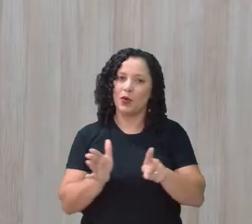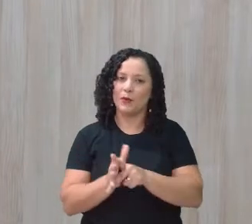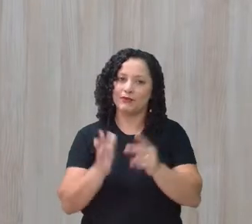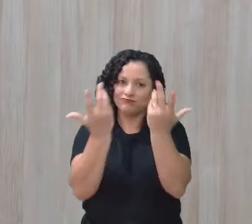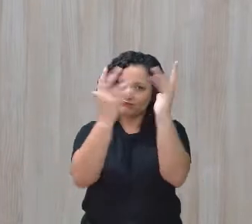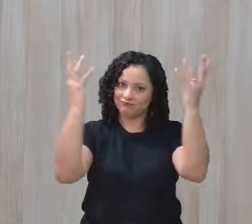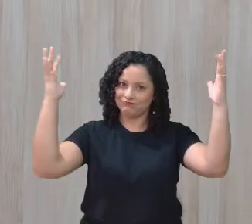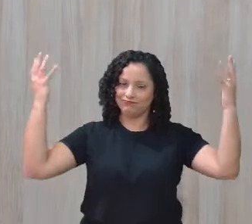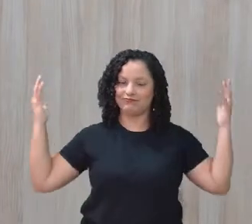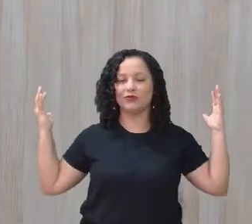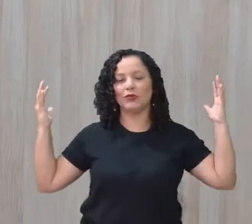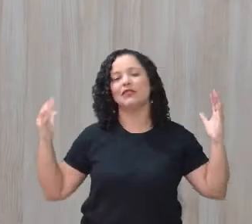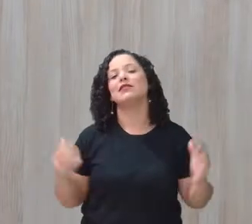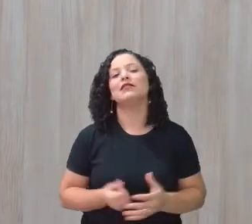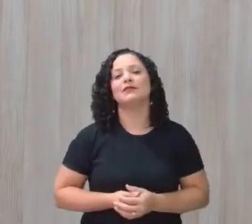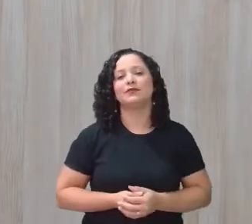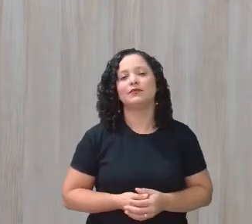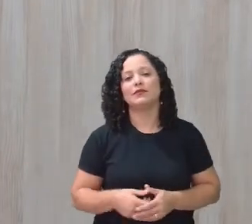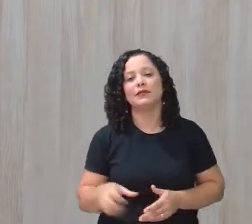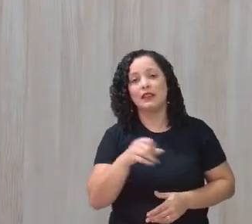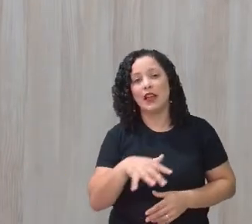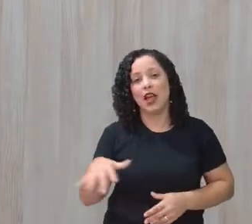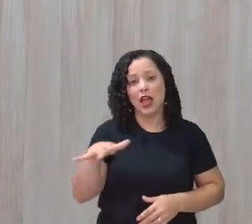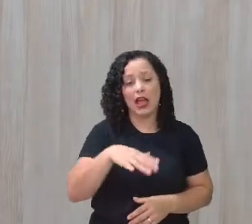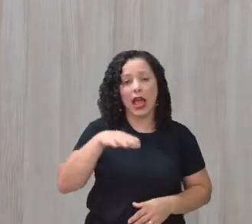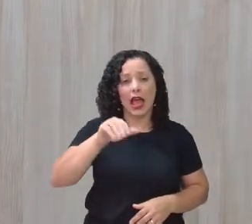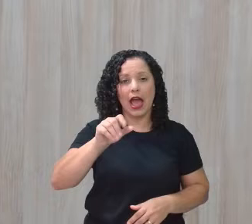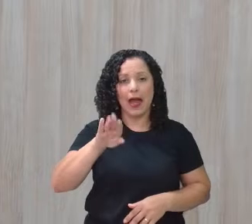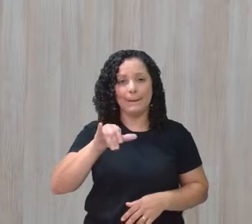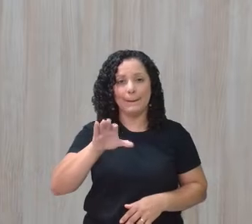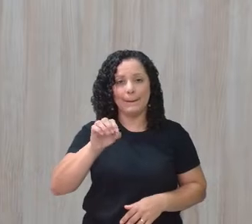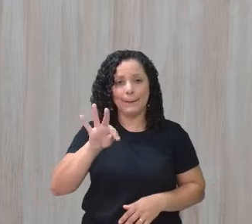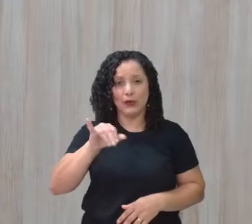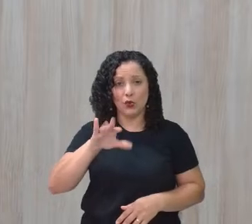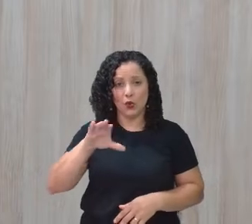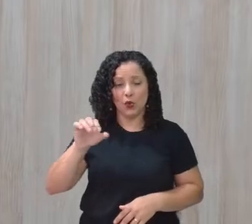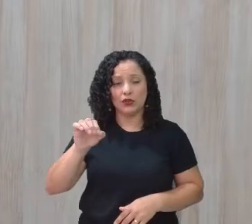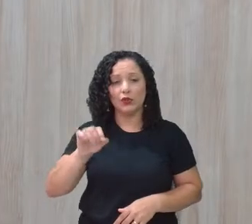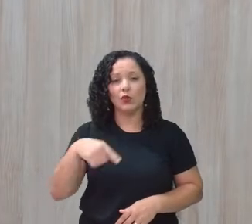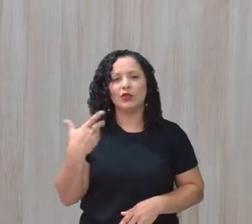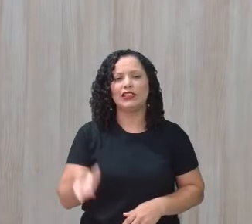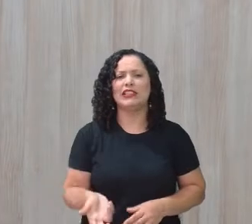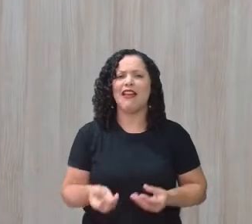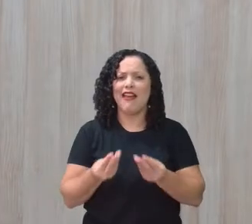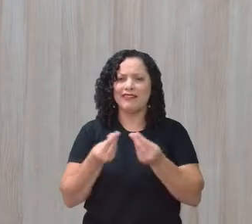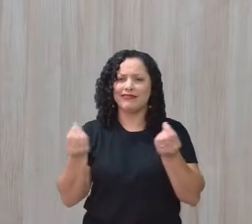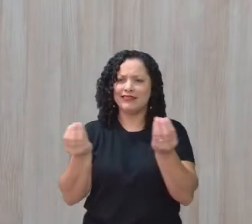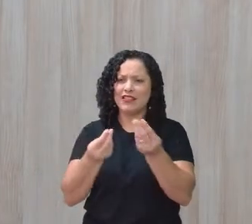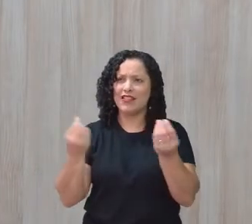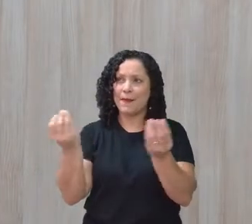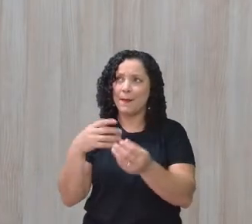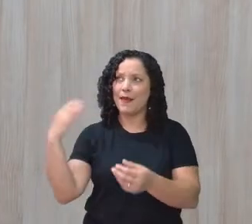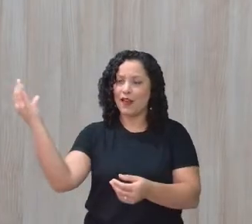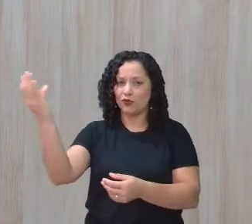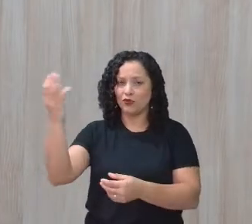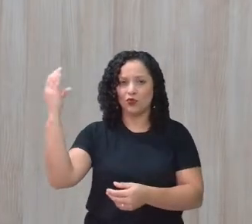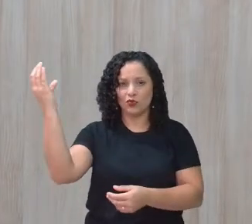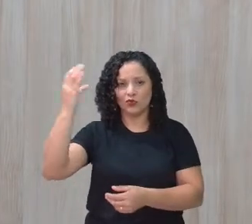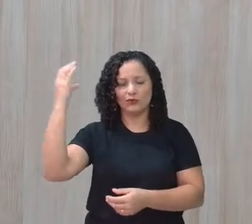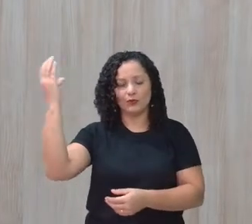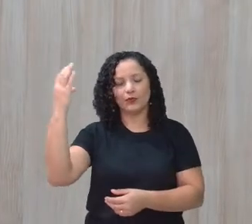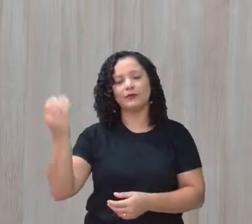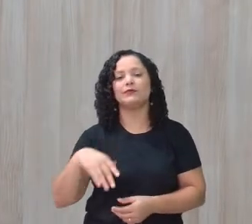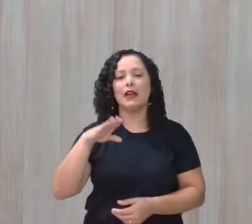meio abiótico, que é justamente a temperatura, né, a umidade, isso a gente chama